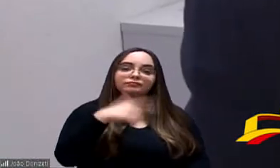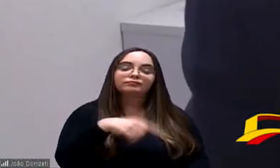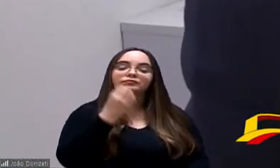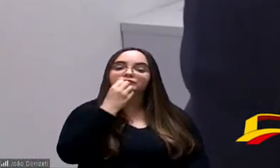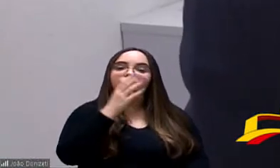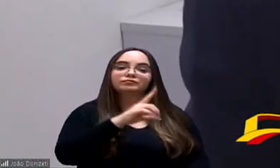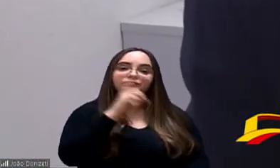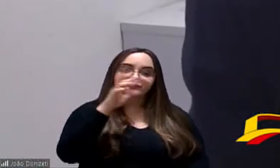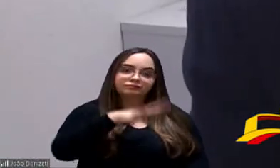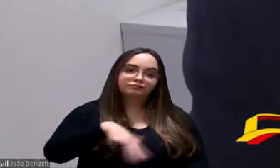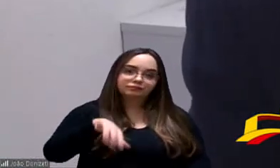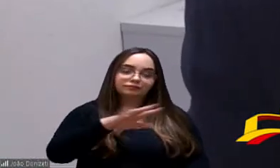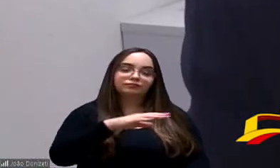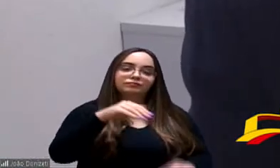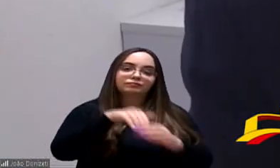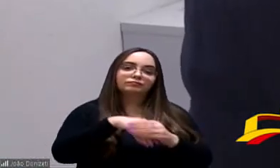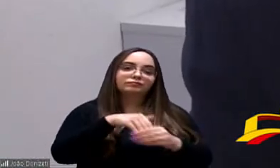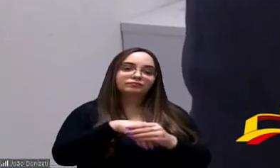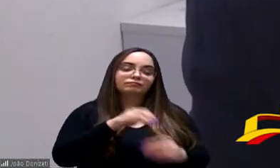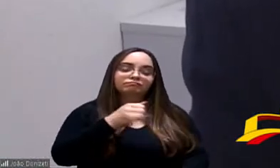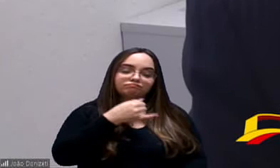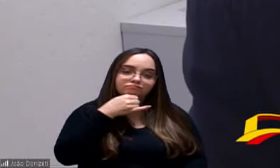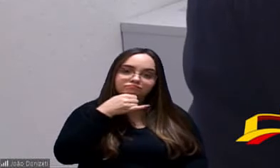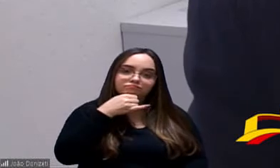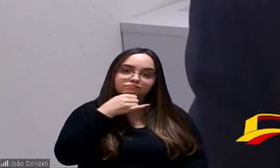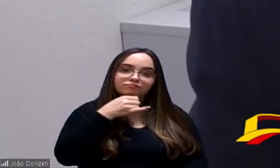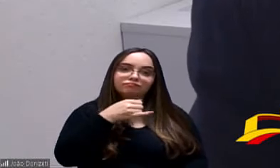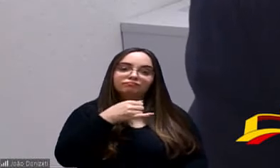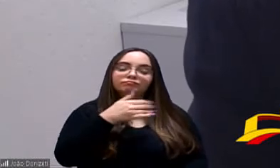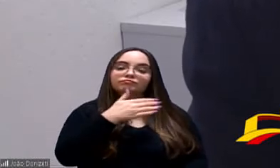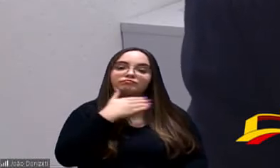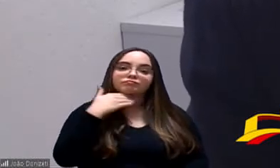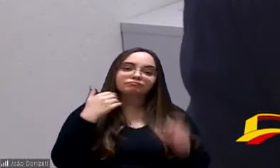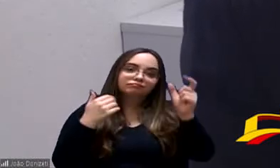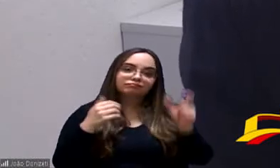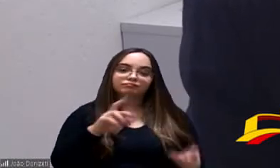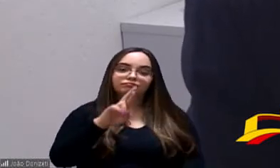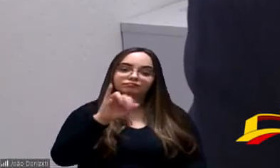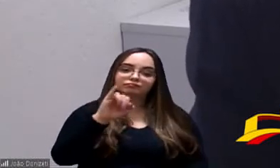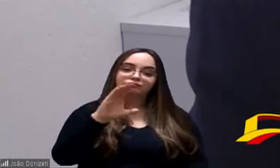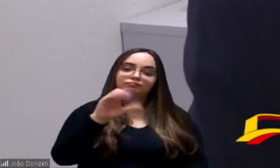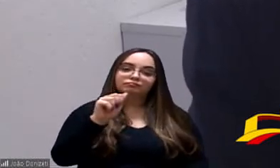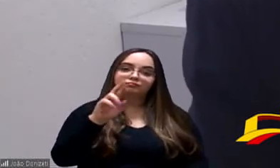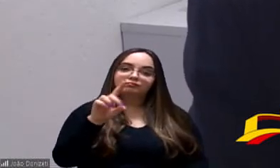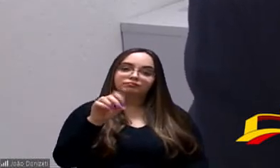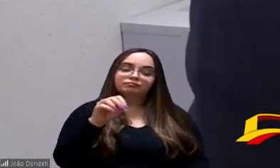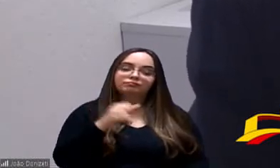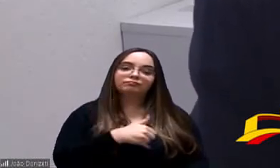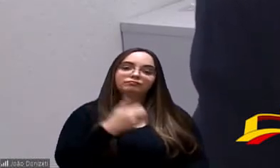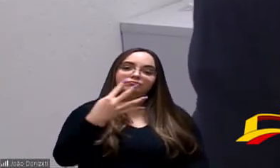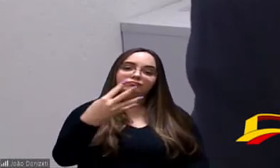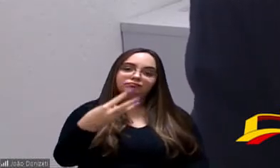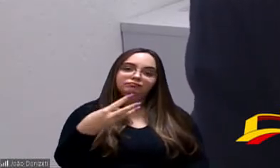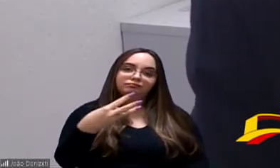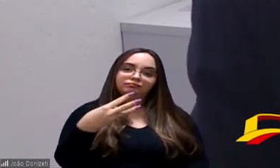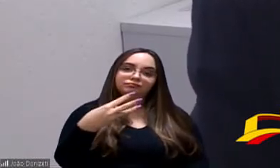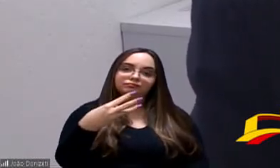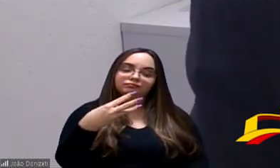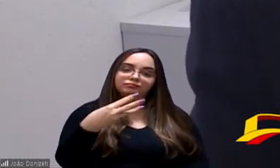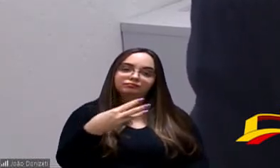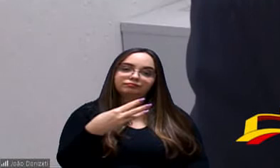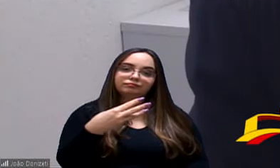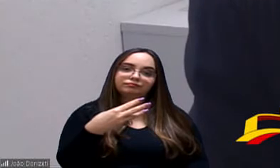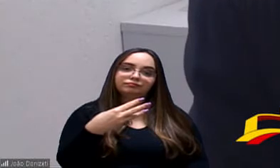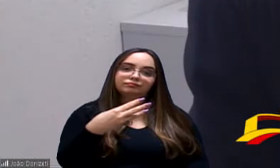todos. Voto de profundo pesar pelo falecimento do senhor Ricardo Pontelupo, aos 43 anos de idade, senhor